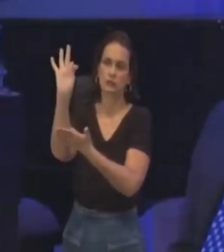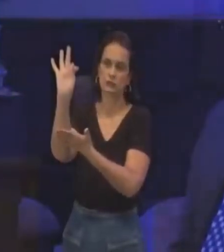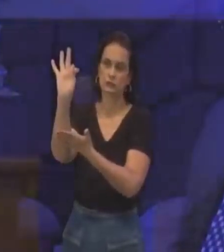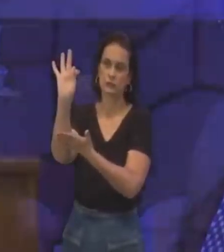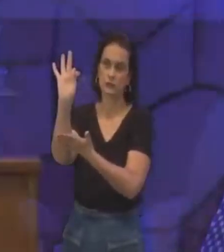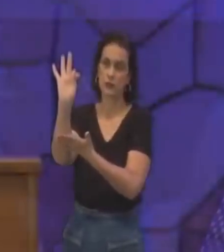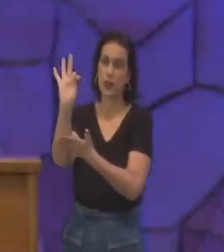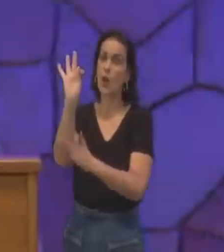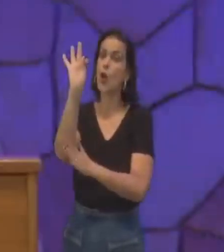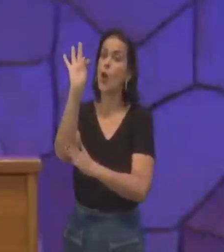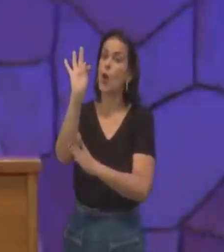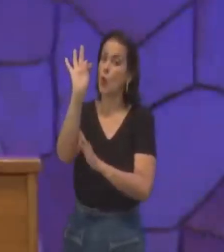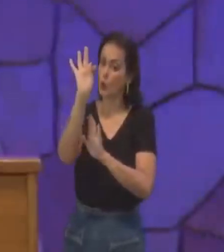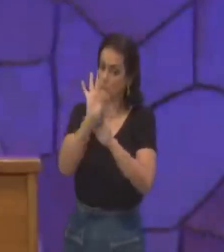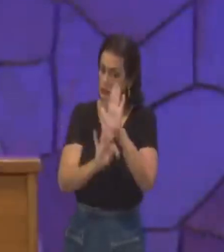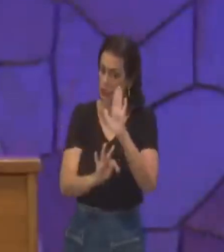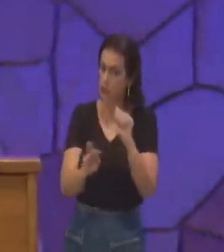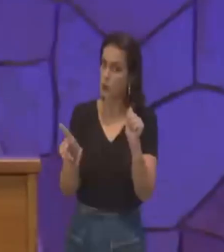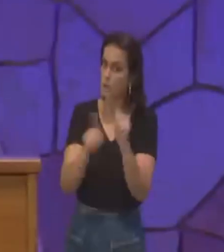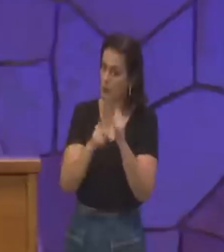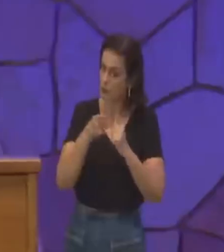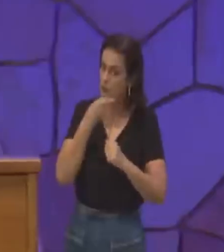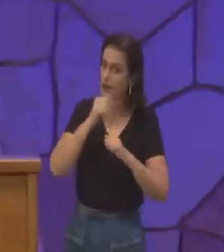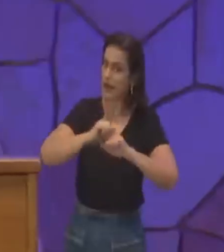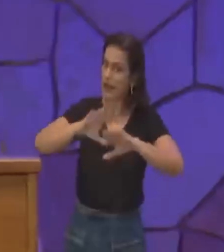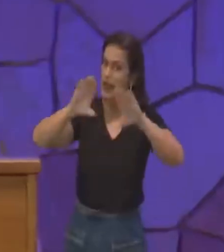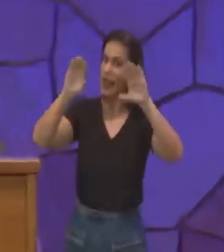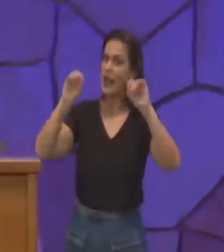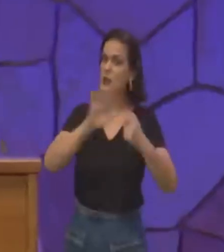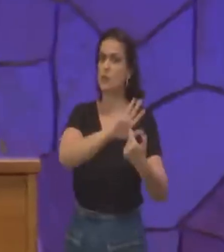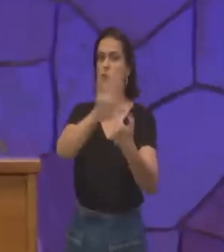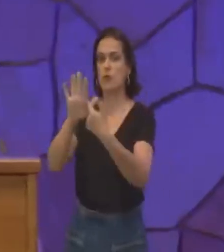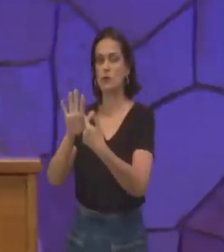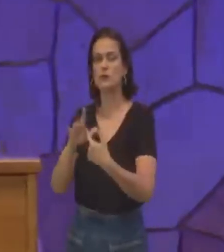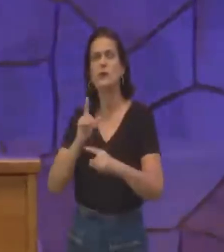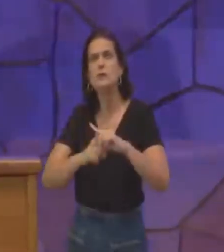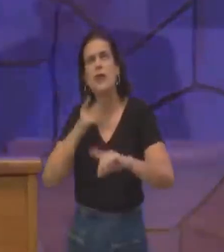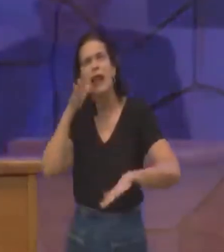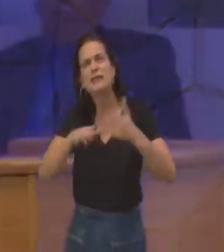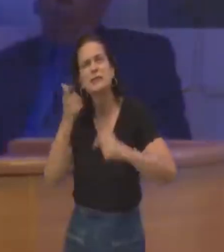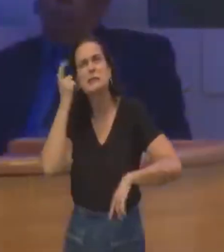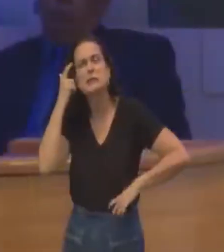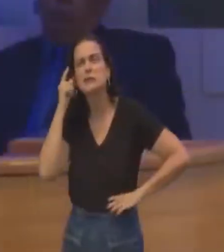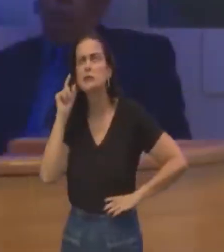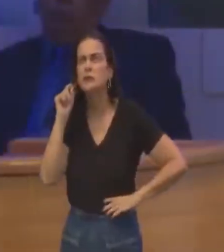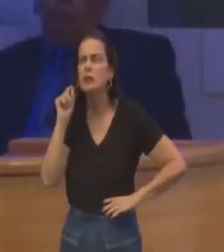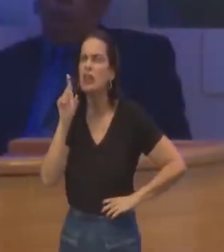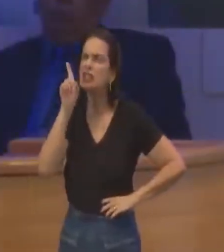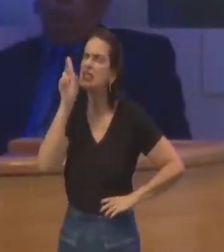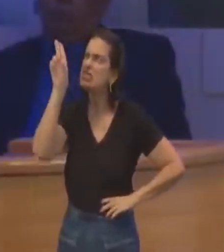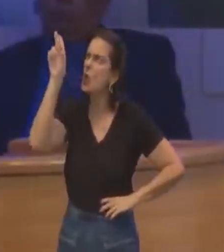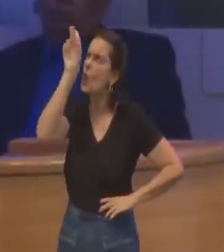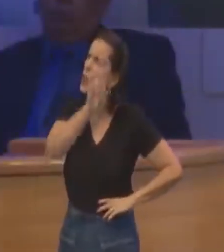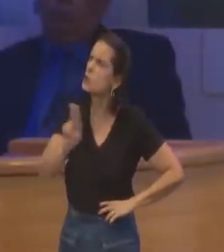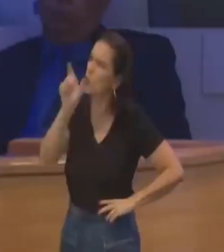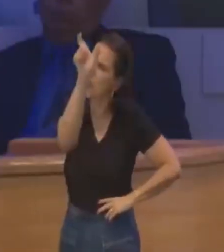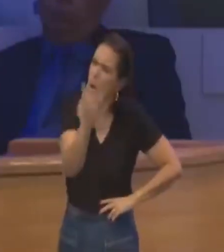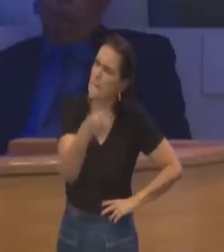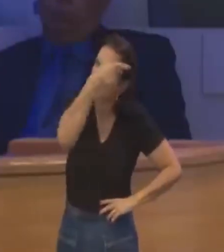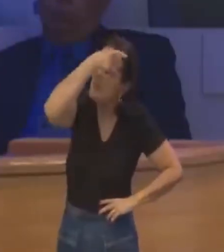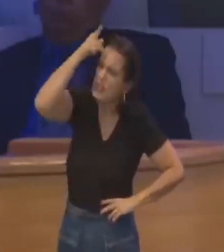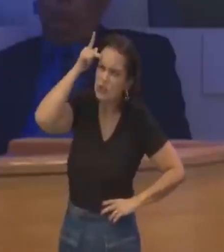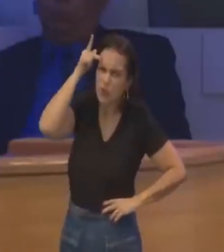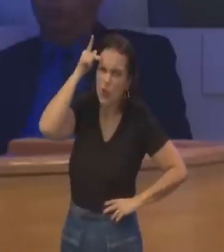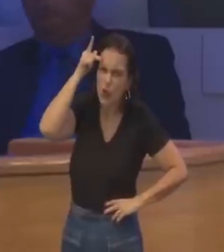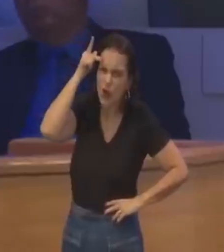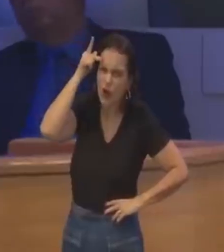de Pedro é muito claro neste sentido, porque às vezes nós ouvimos assim, mas Deus usou foi pessoas, Deus falou